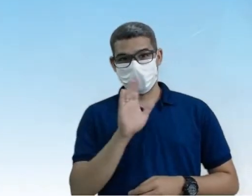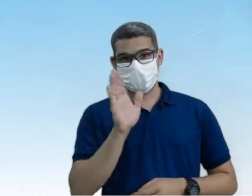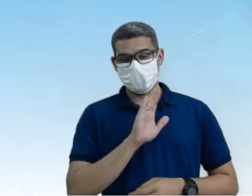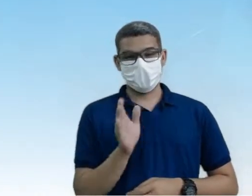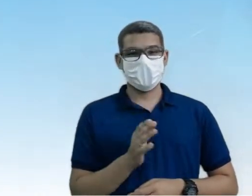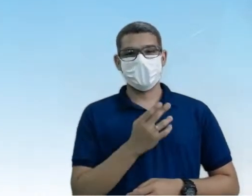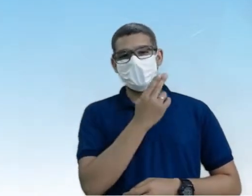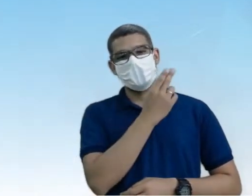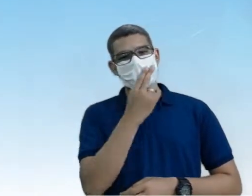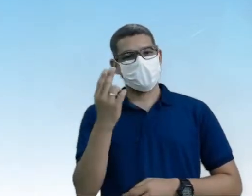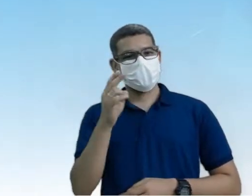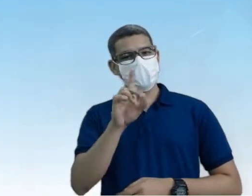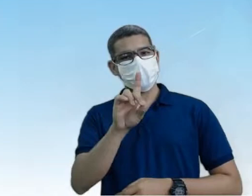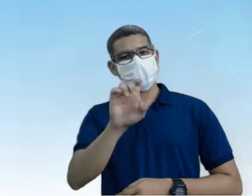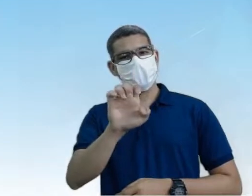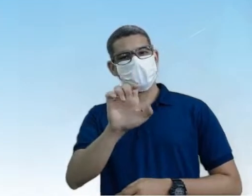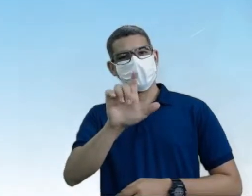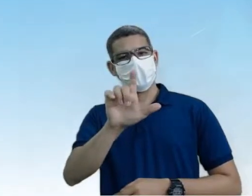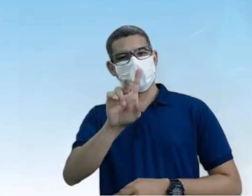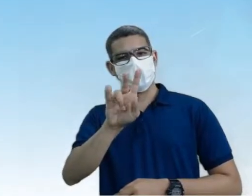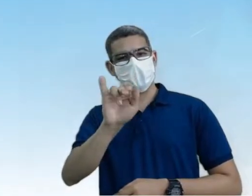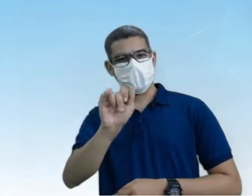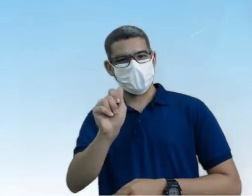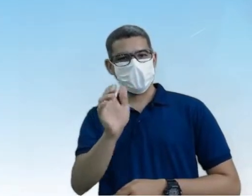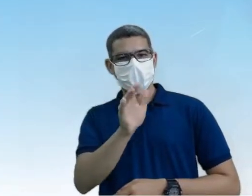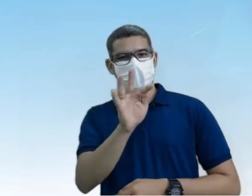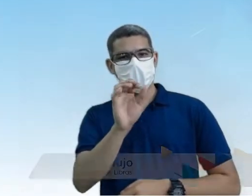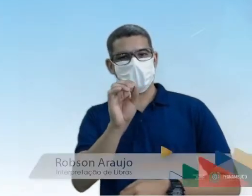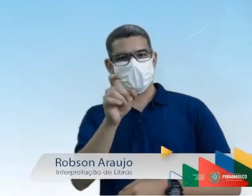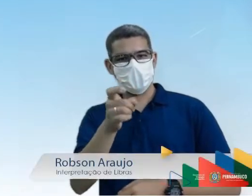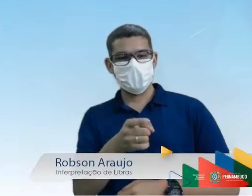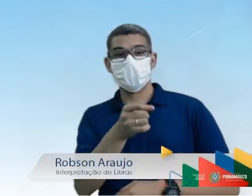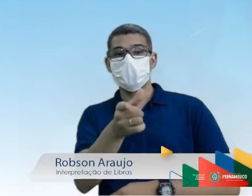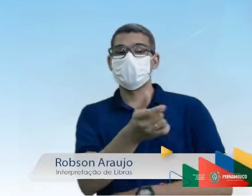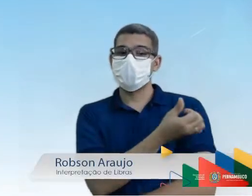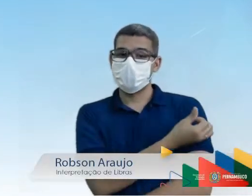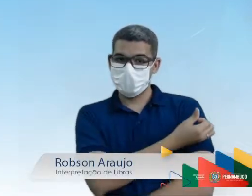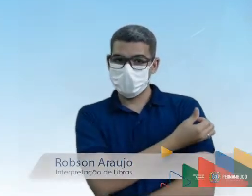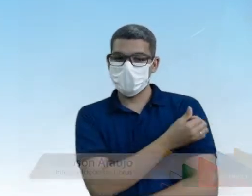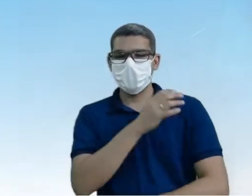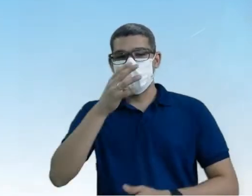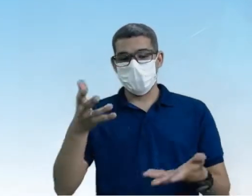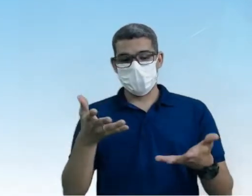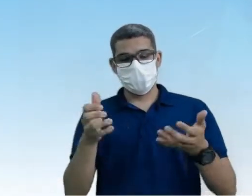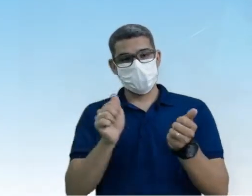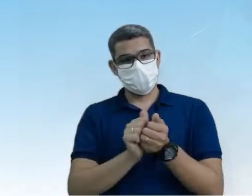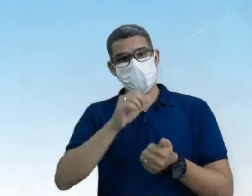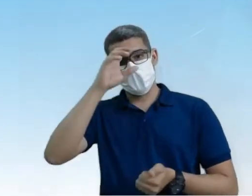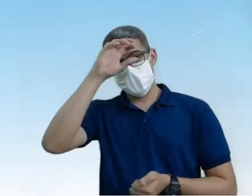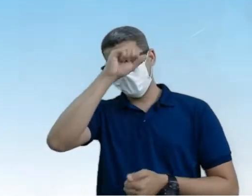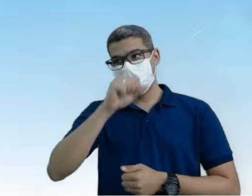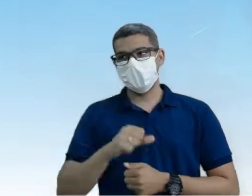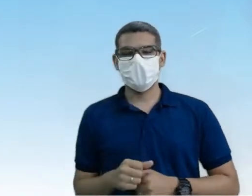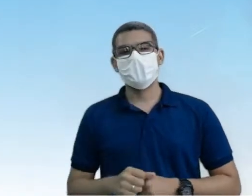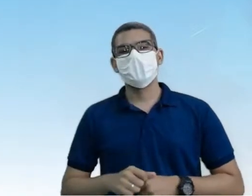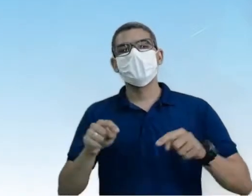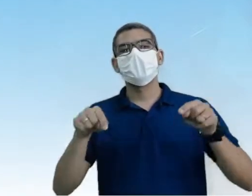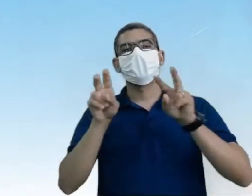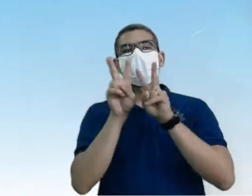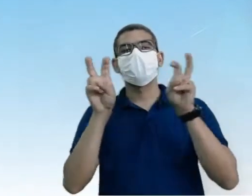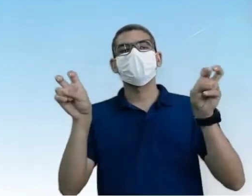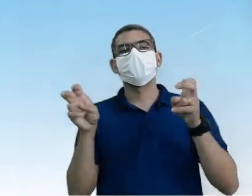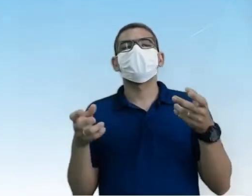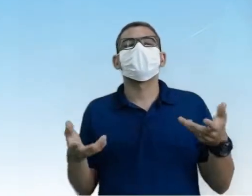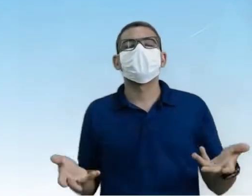Olá, eu sou Teacher Delvia Fox e você do 6º ano vai aprender comigo hoje inglês. O nosso conteúdo vai